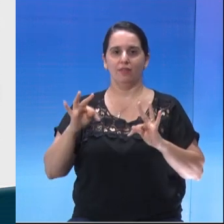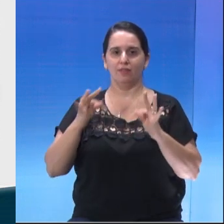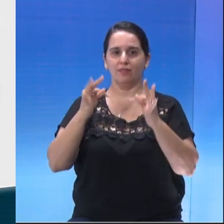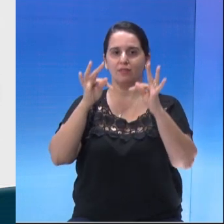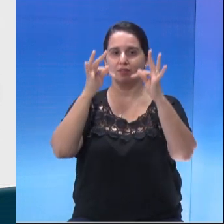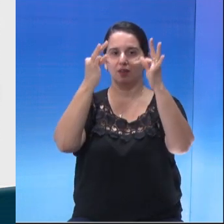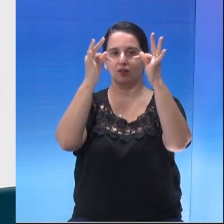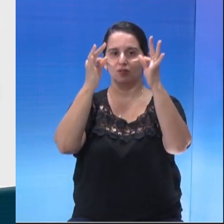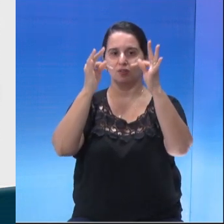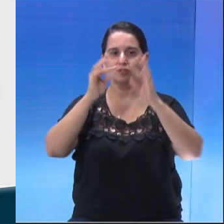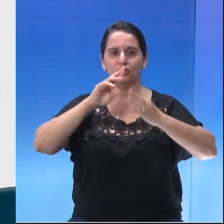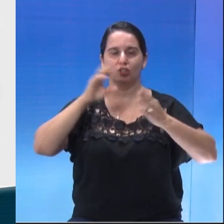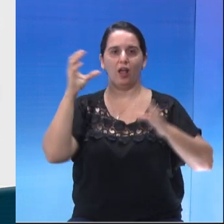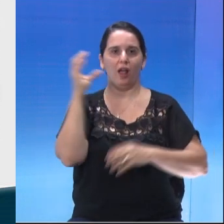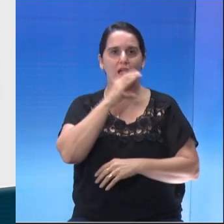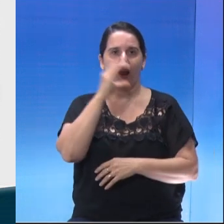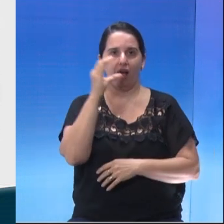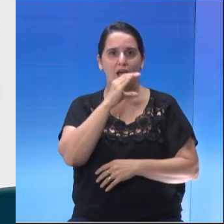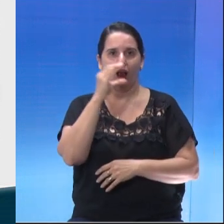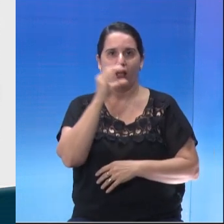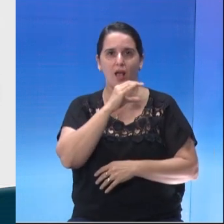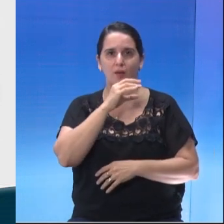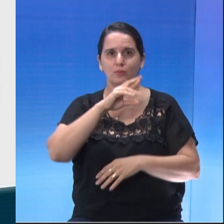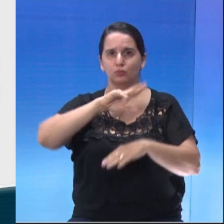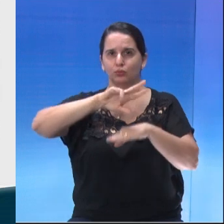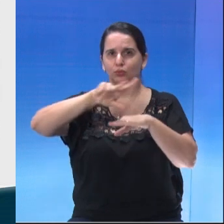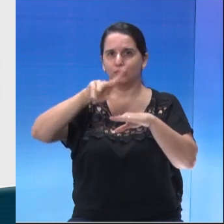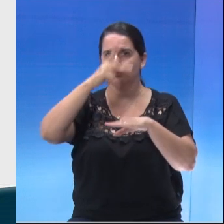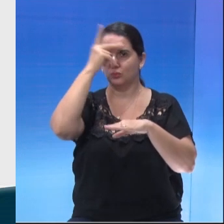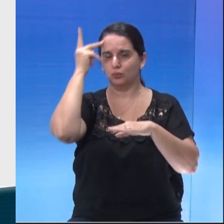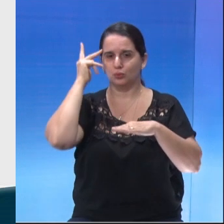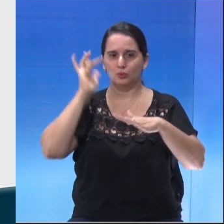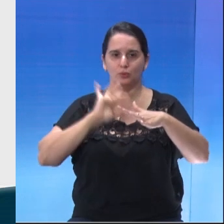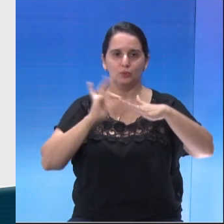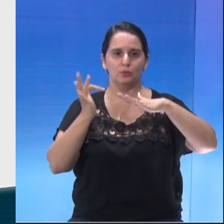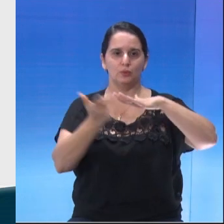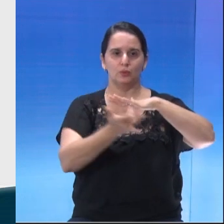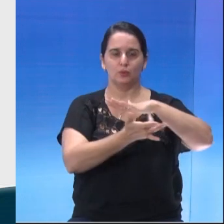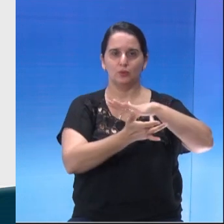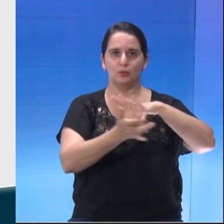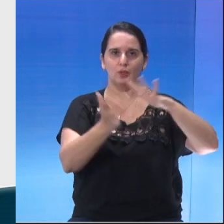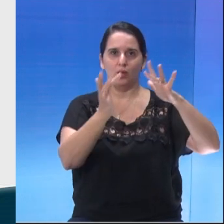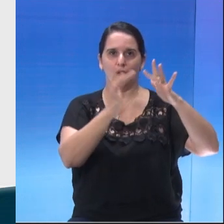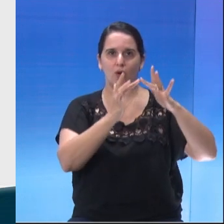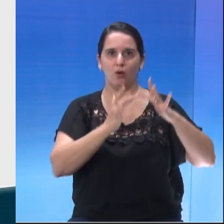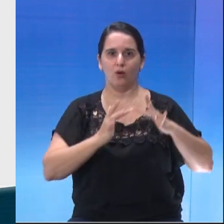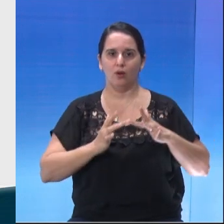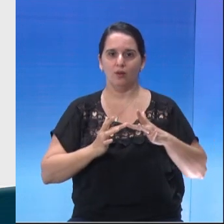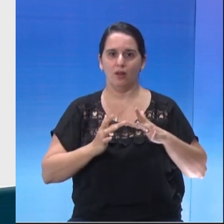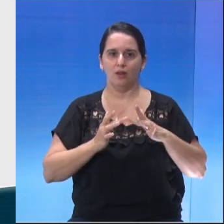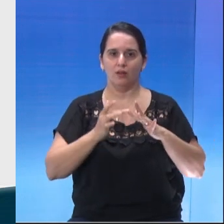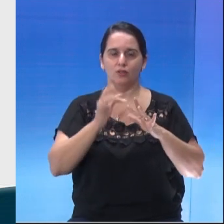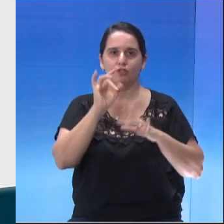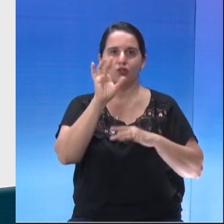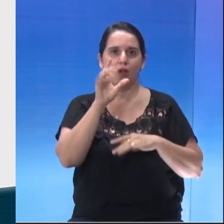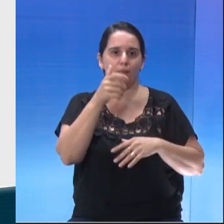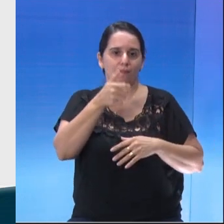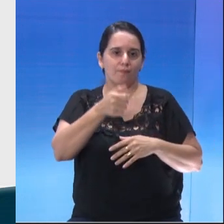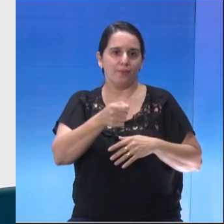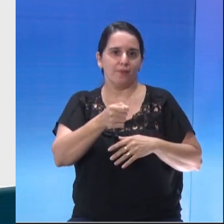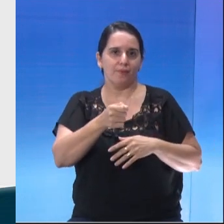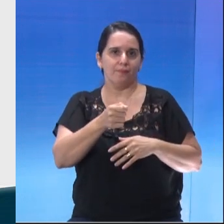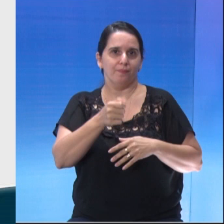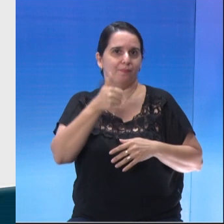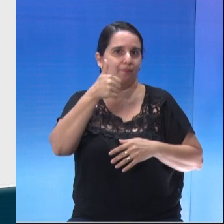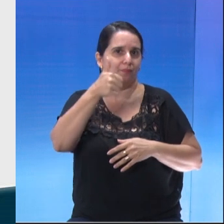possível alcançar de forma imediata uma vasta rede de contatos por meio de um simples clique no botão